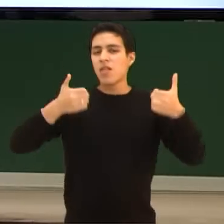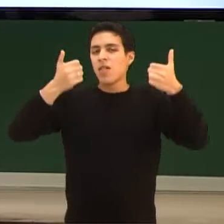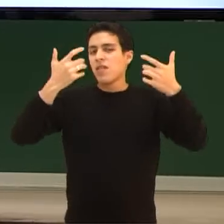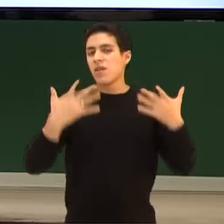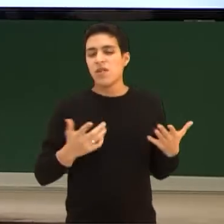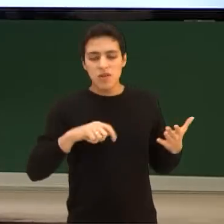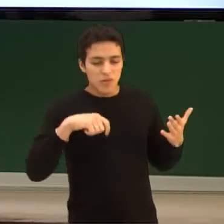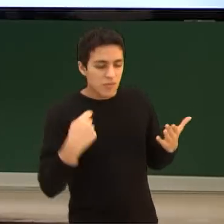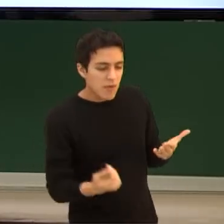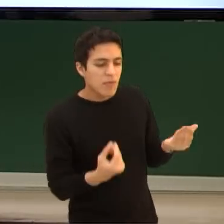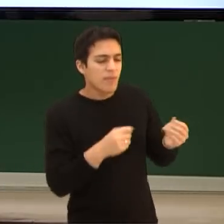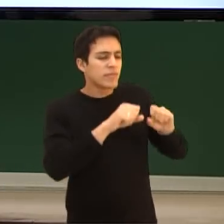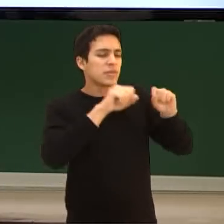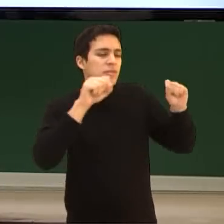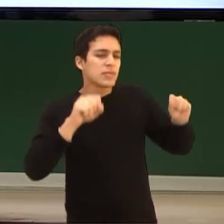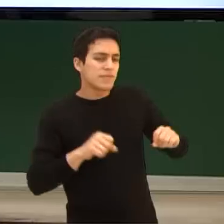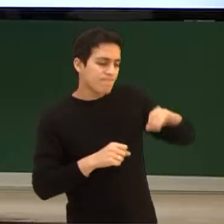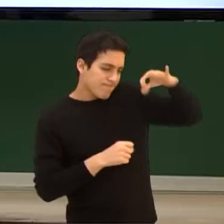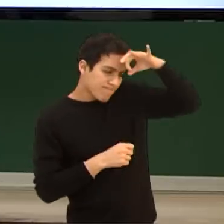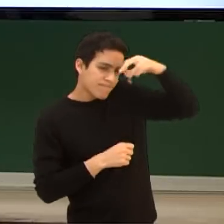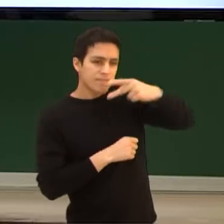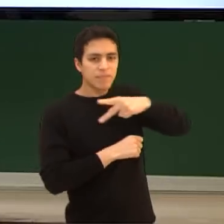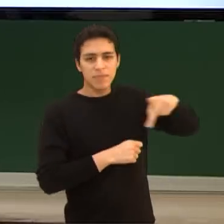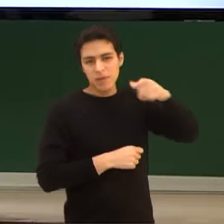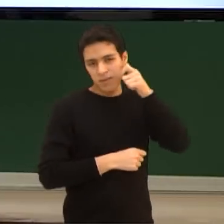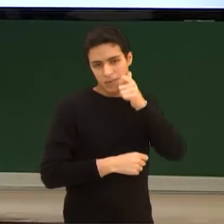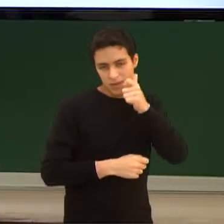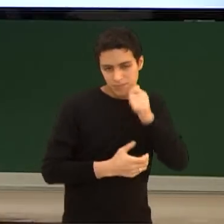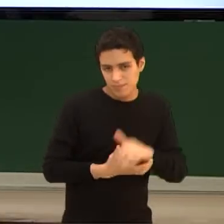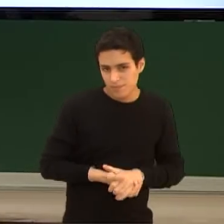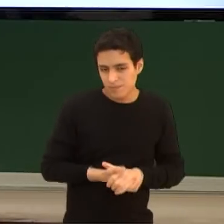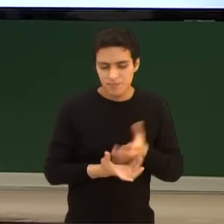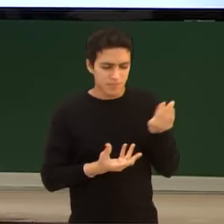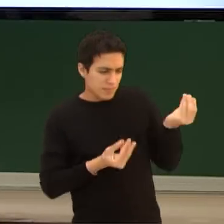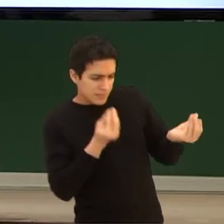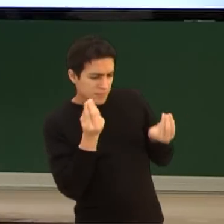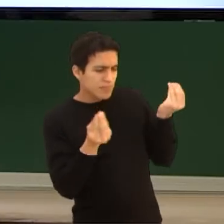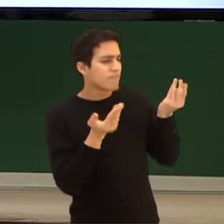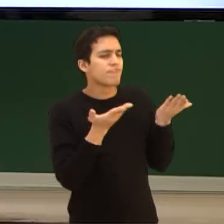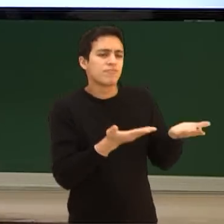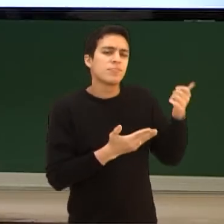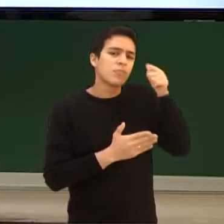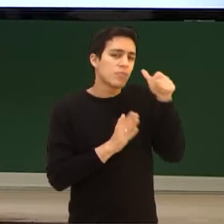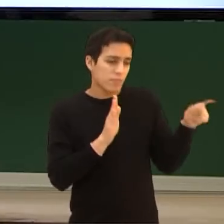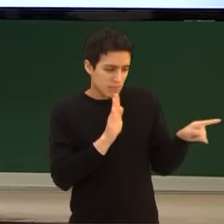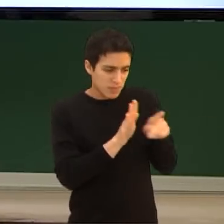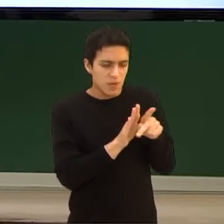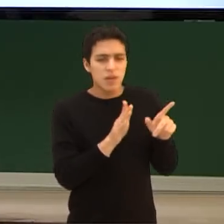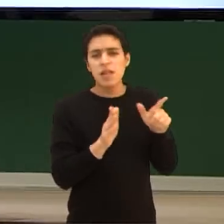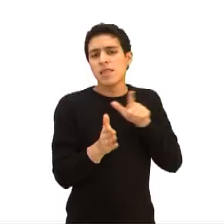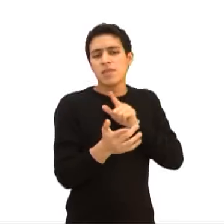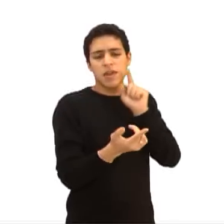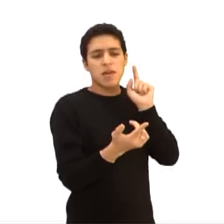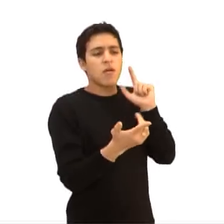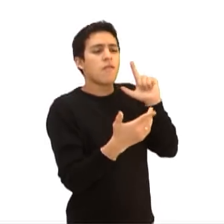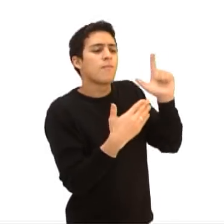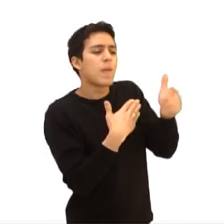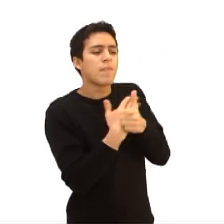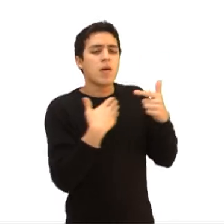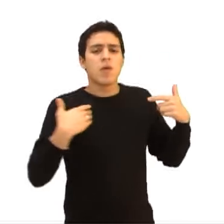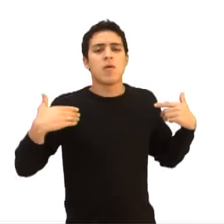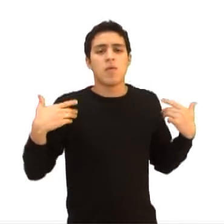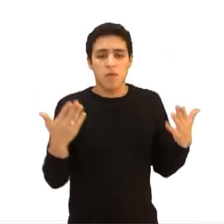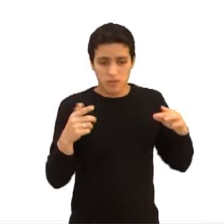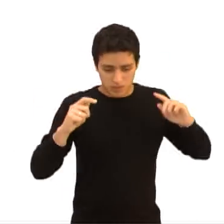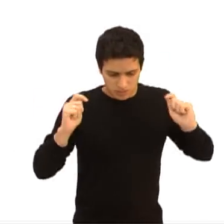sobre o sistema genital feminino, né? Então, o sistema genital feminino, ele tem como função, né, possibilitar